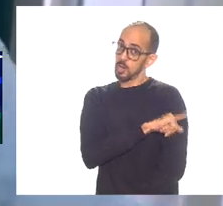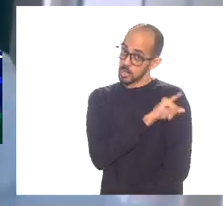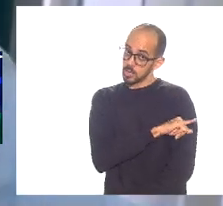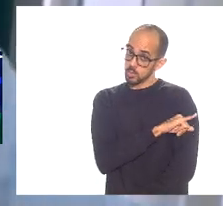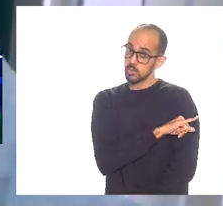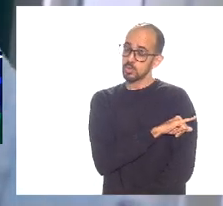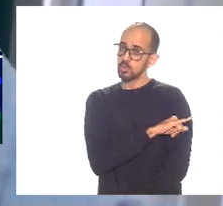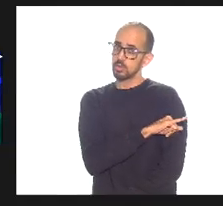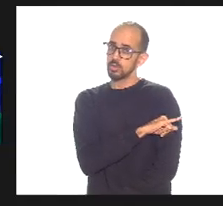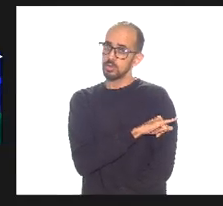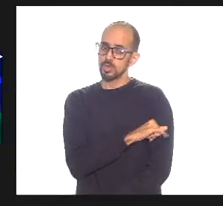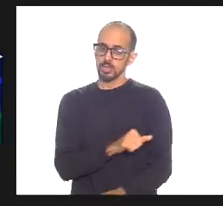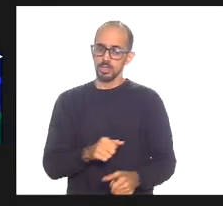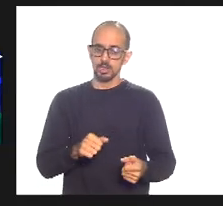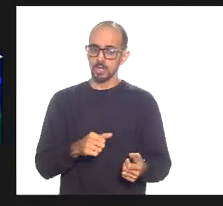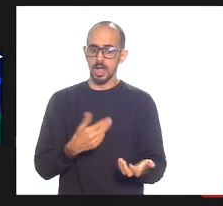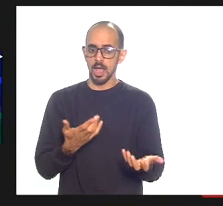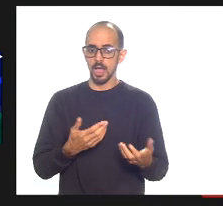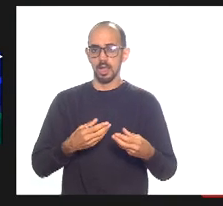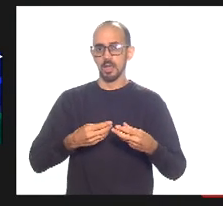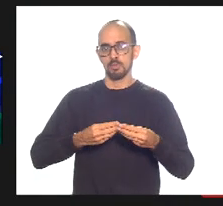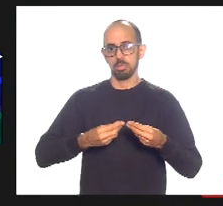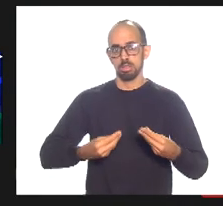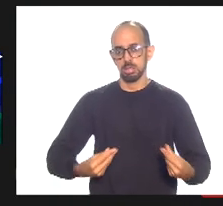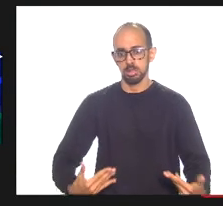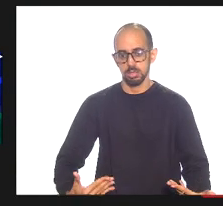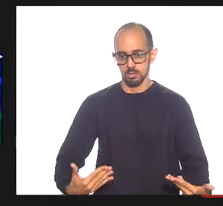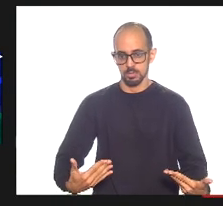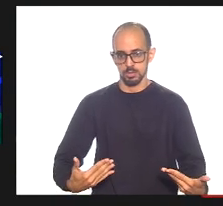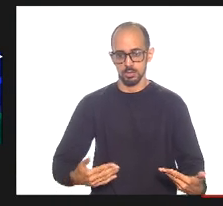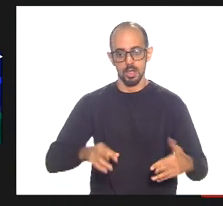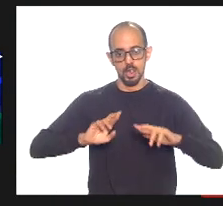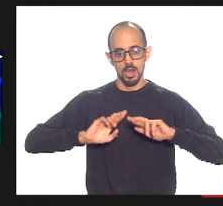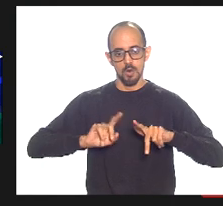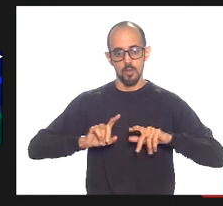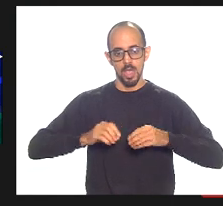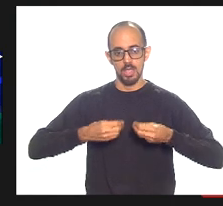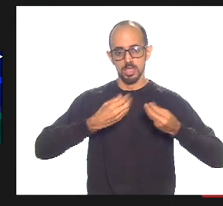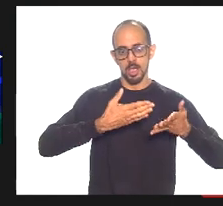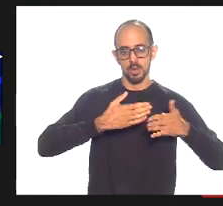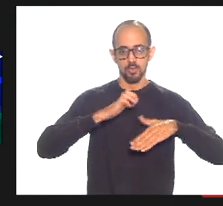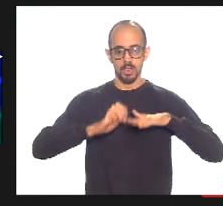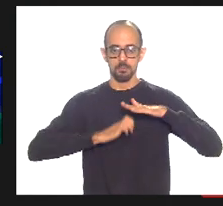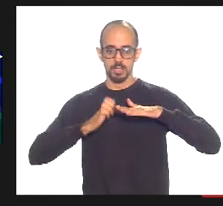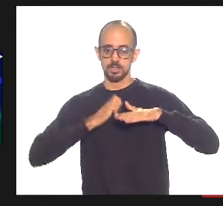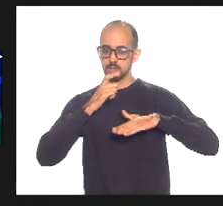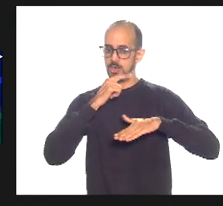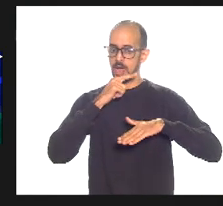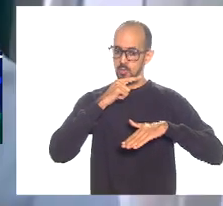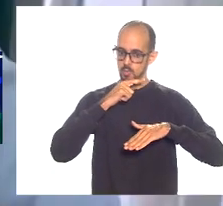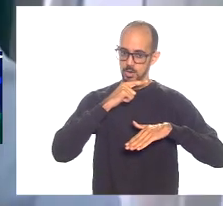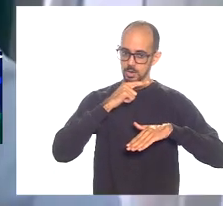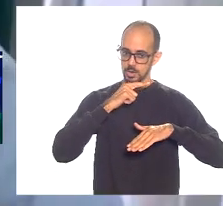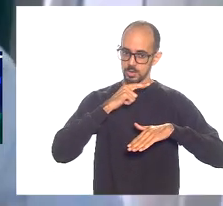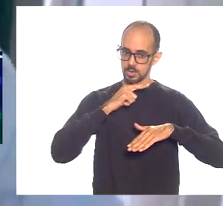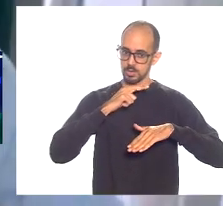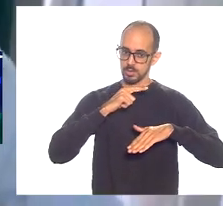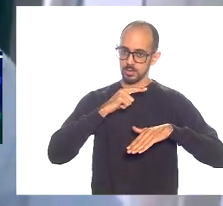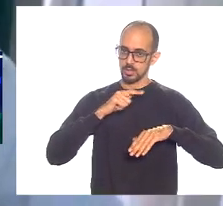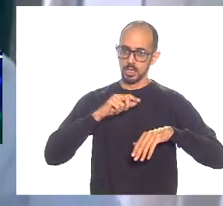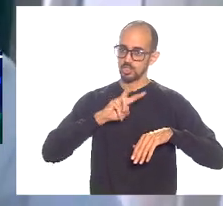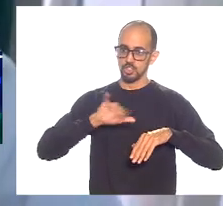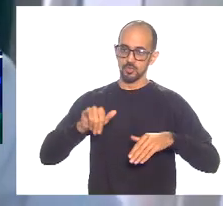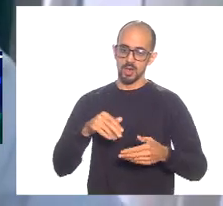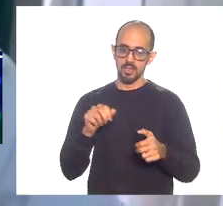se esvair em sangue por aqui ó fiscal e não entregando a Cedae como era Paulo Guedes e não e pega nada